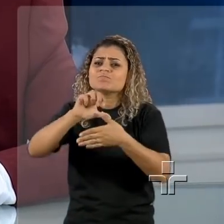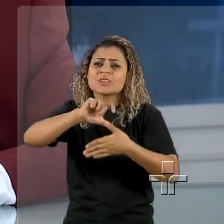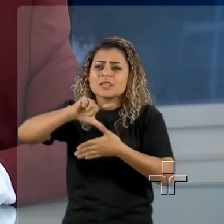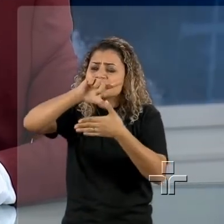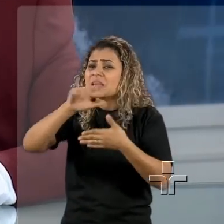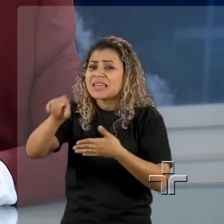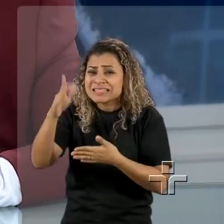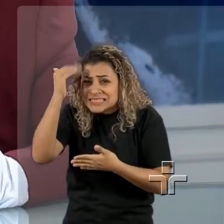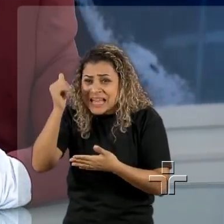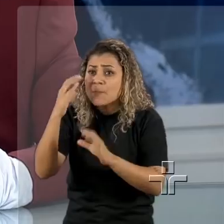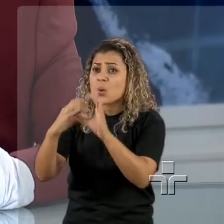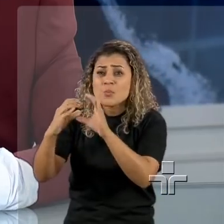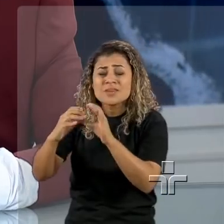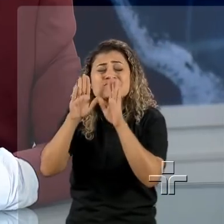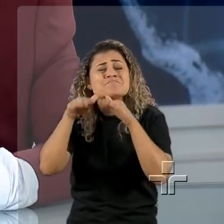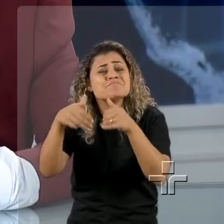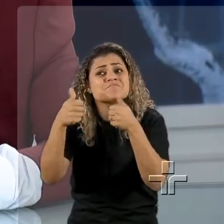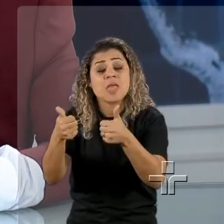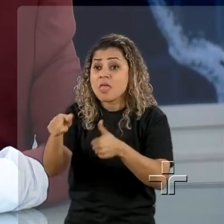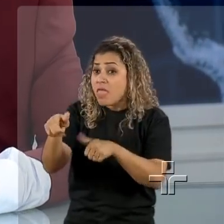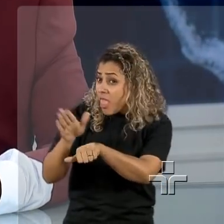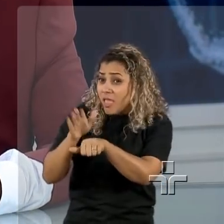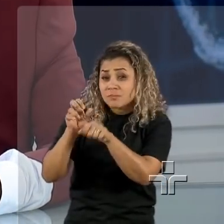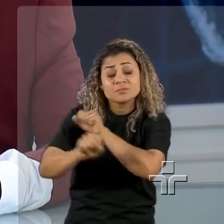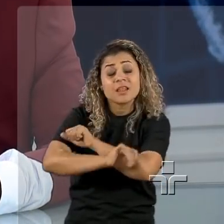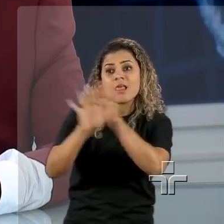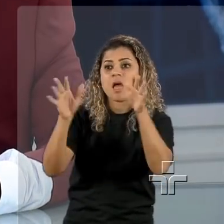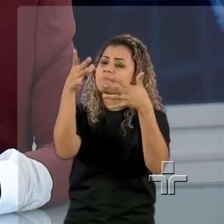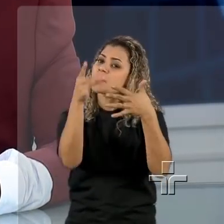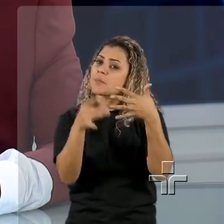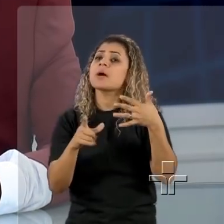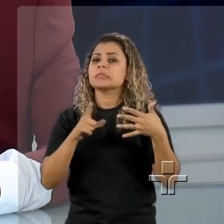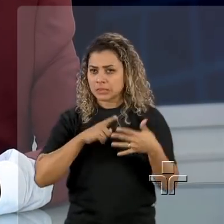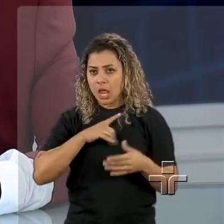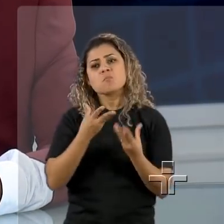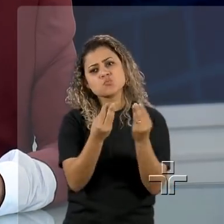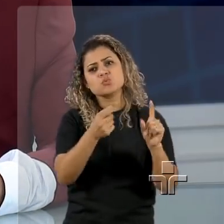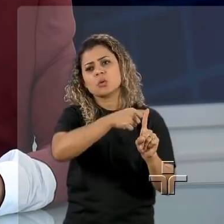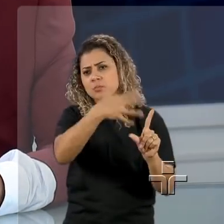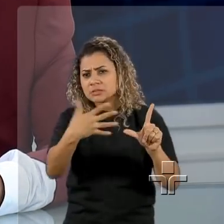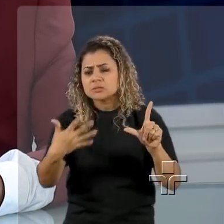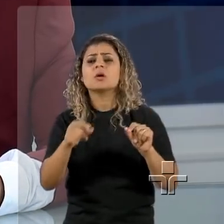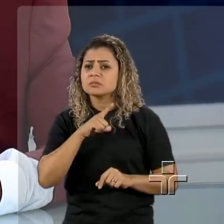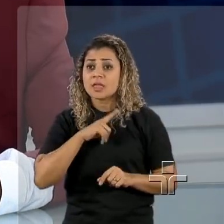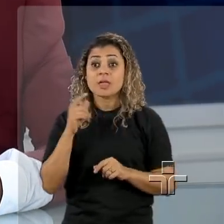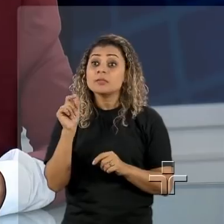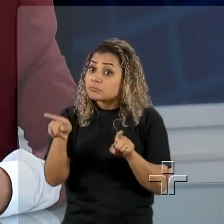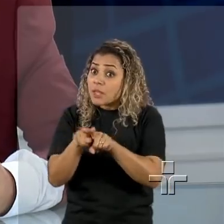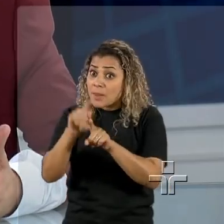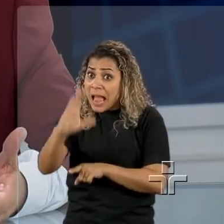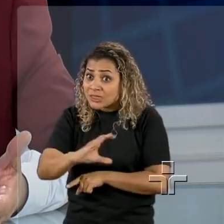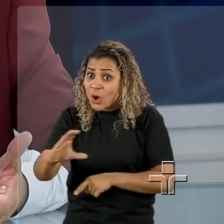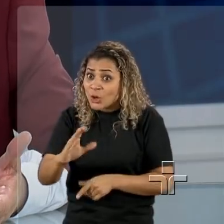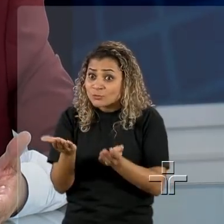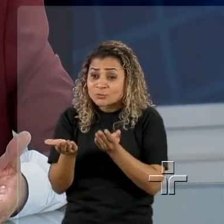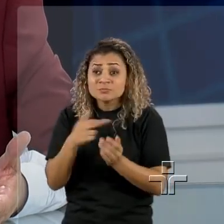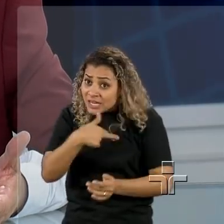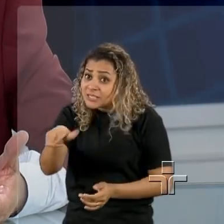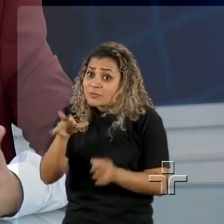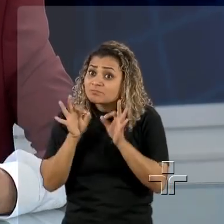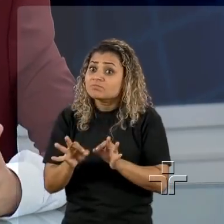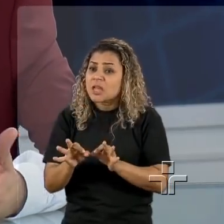ou seja histórica. A Itália rejeitou hoje um barco holandês com 226 imigrantes